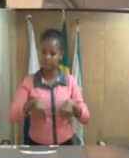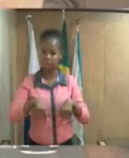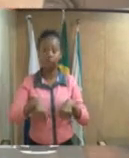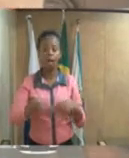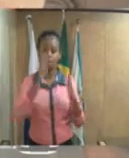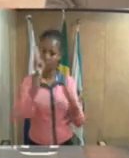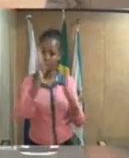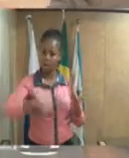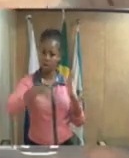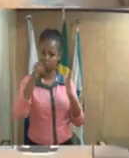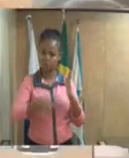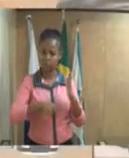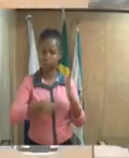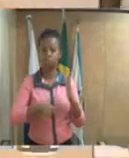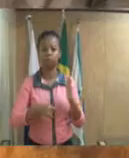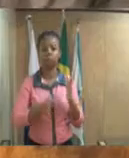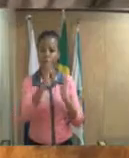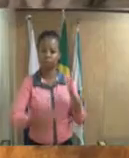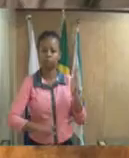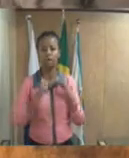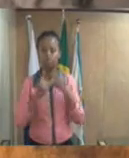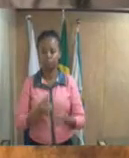a leitura do expediente.